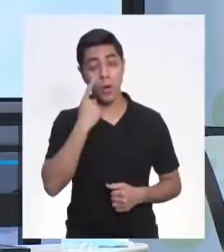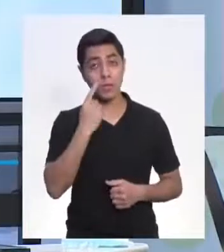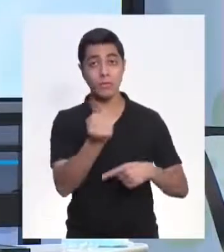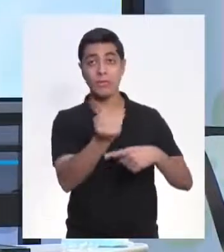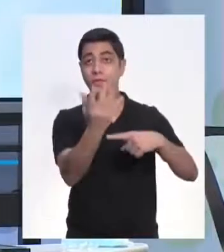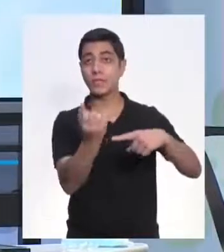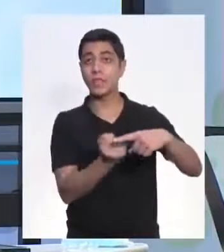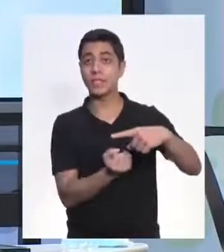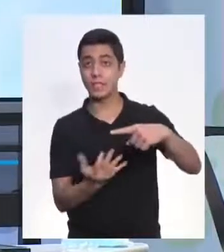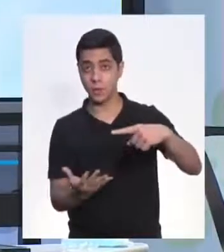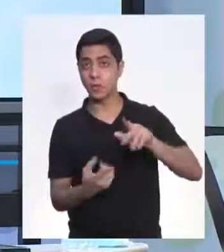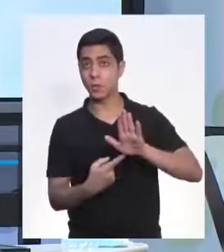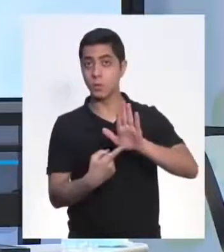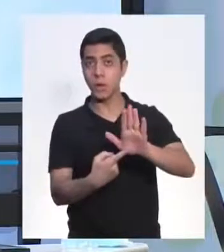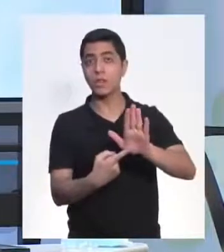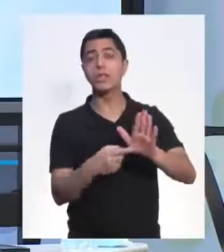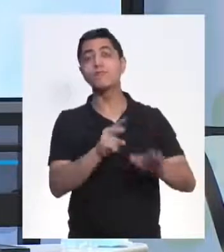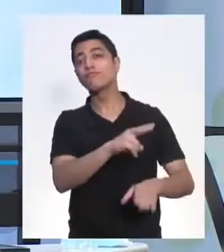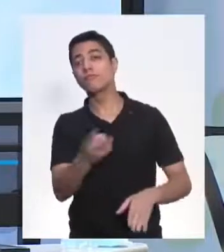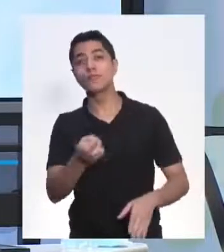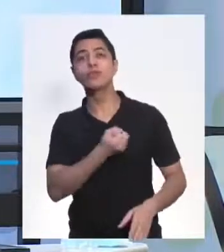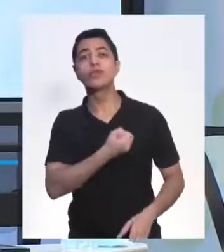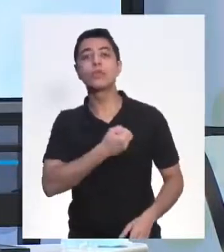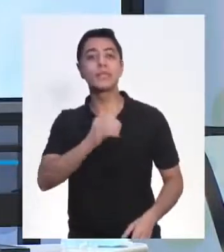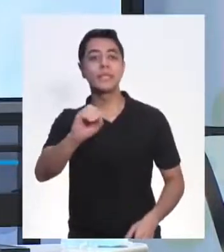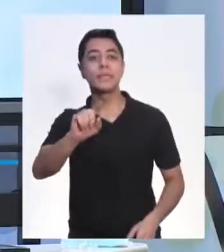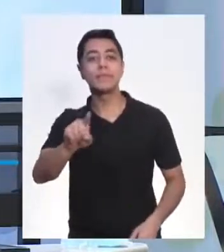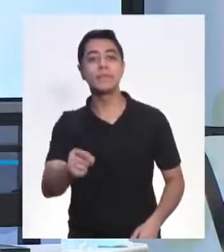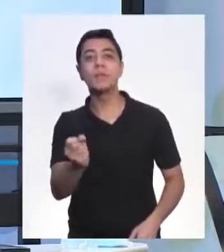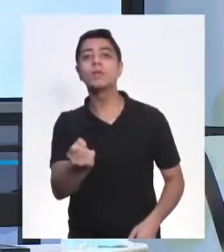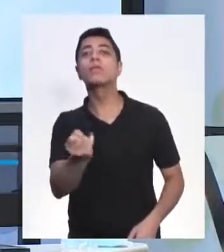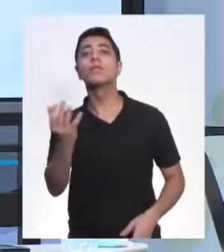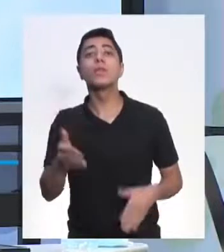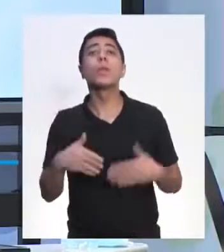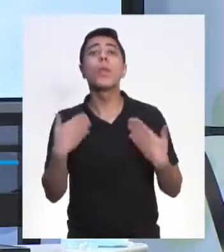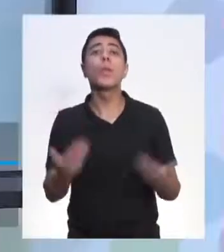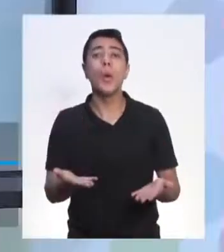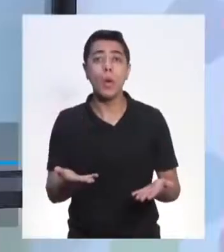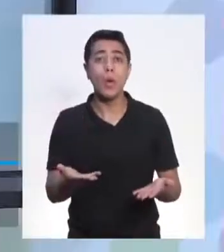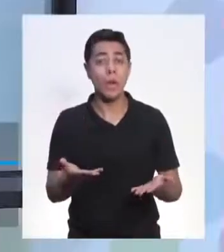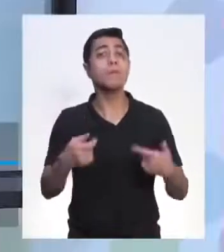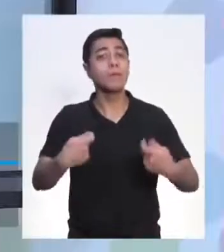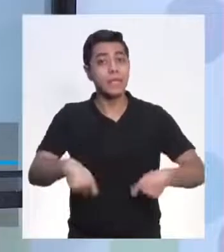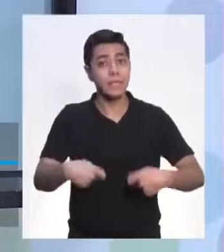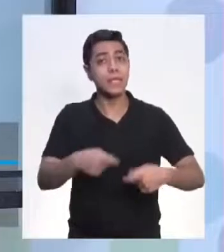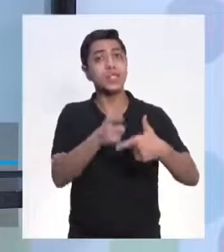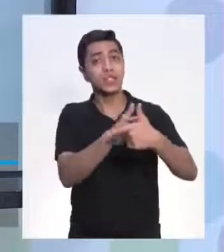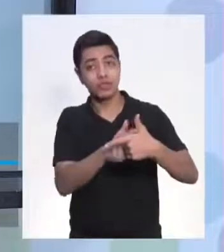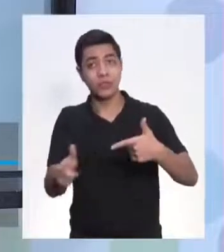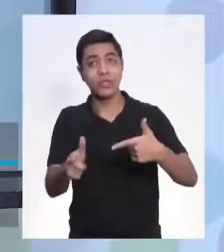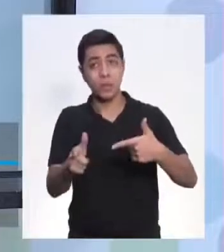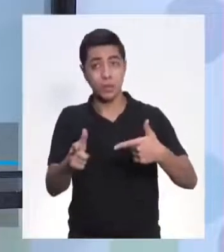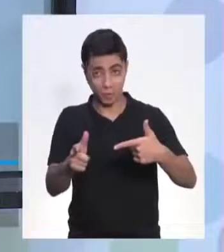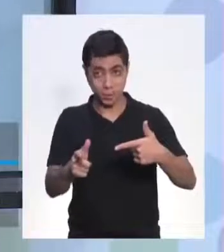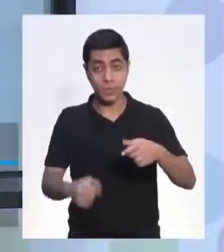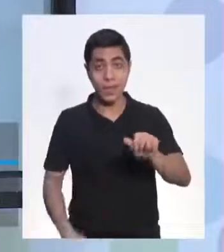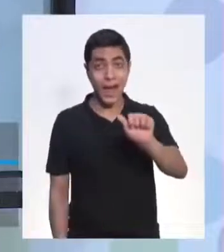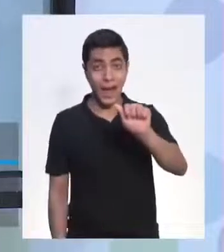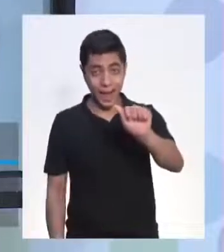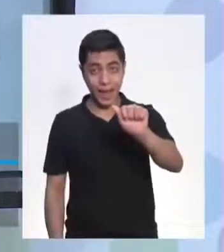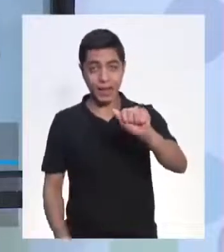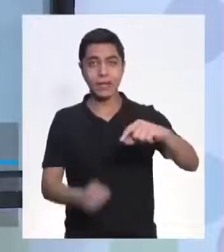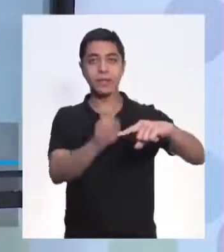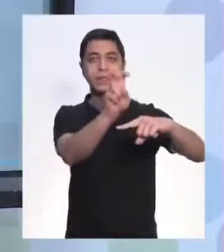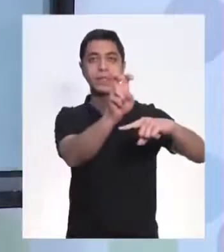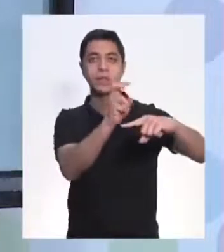encontrar o decimal correspondente, eu vou efetuar a divisão. Então, aqui eu vou fazer 5 dividido por 4. Bom, 5